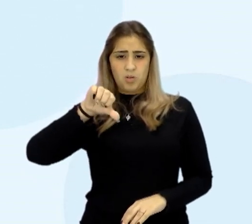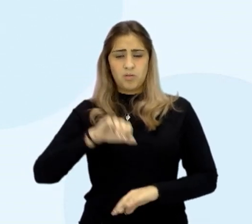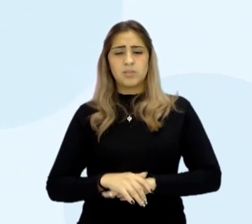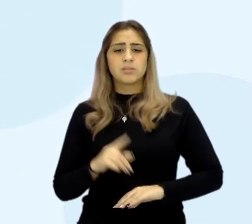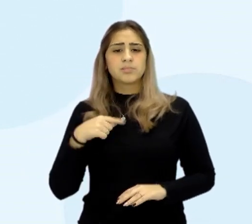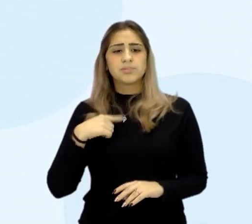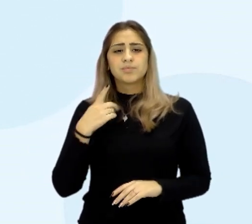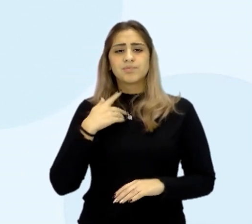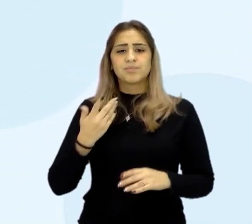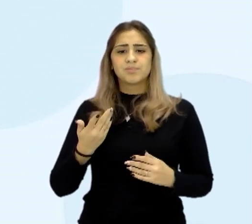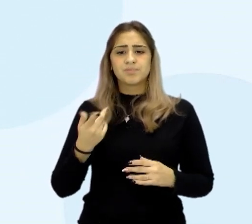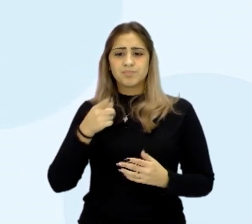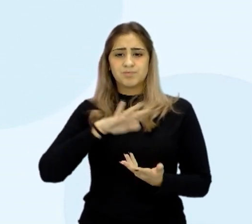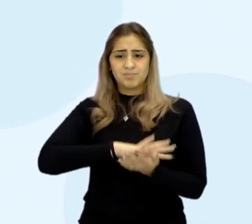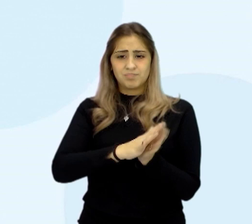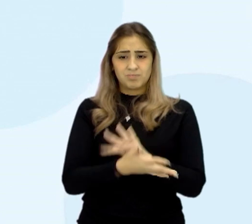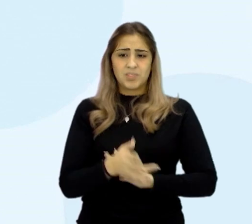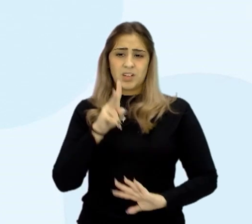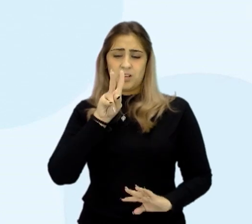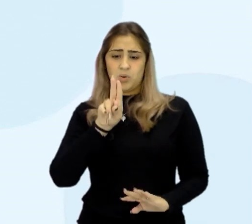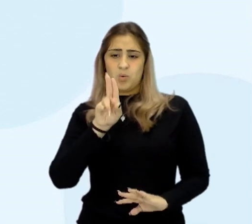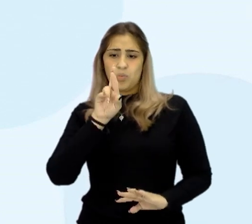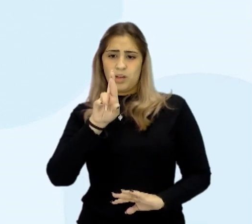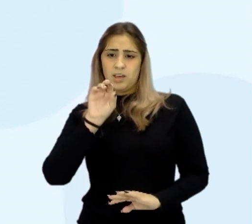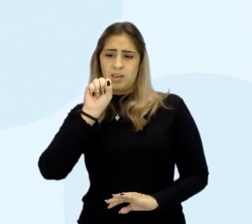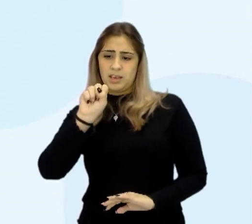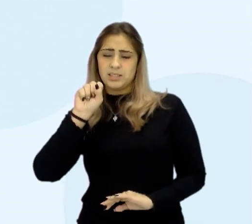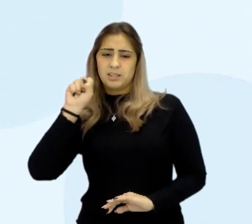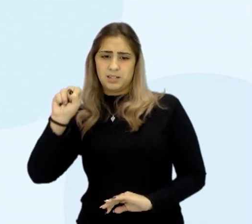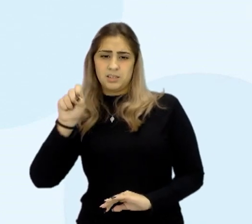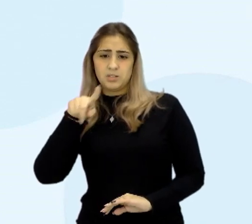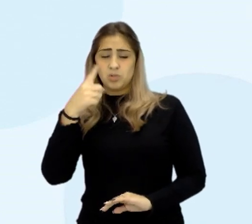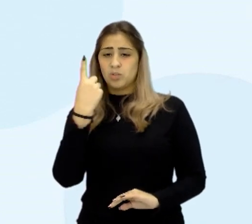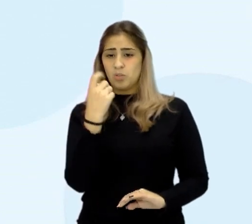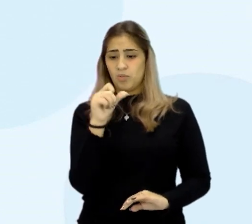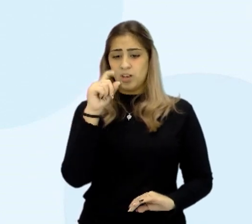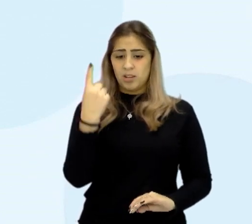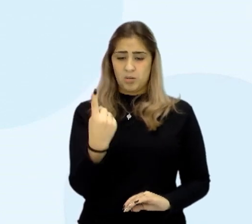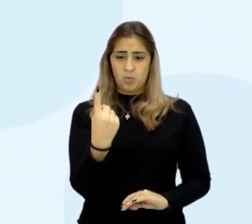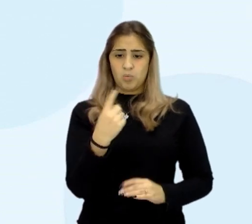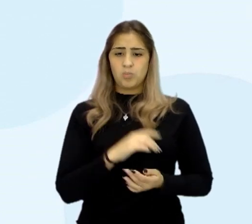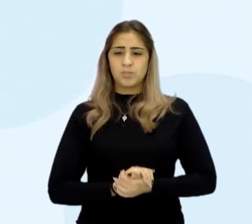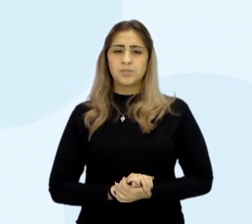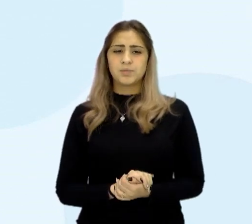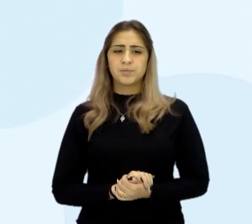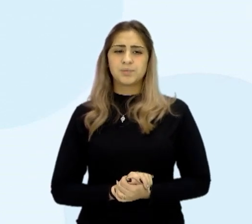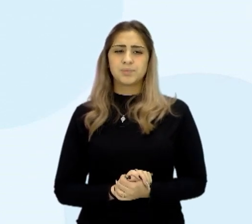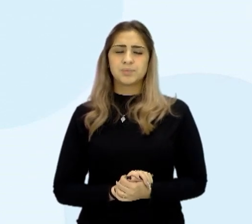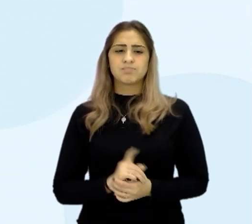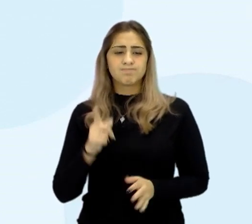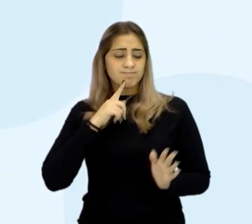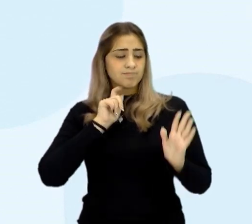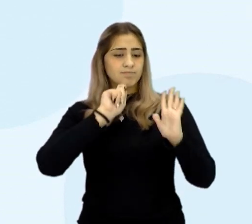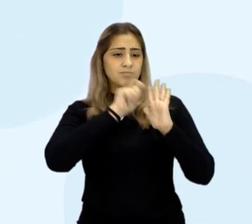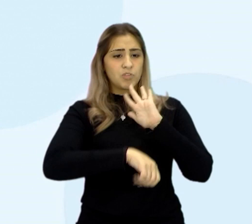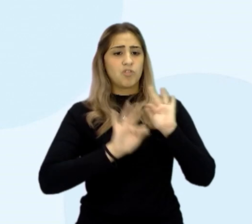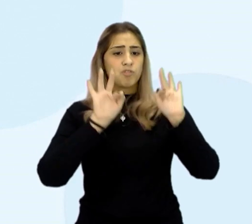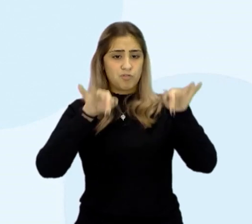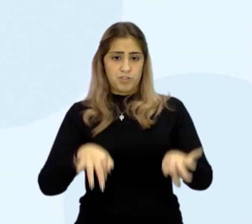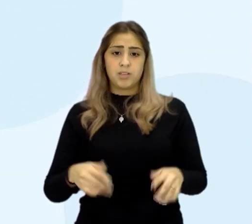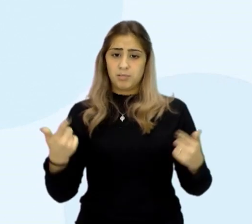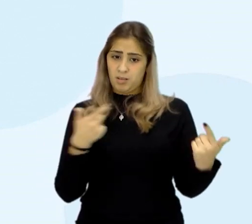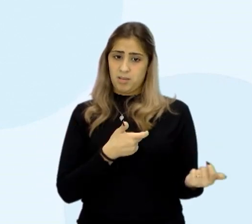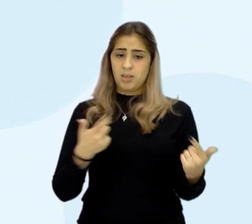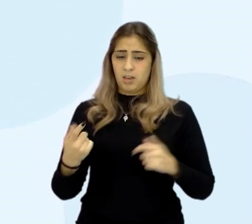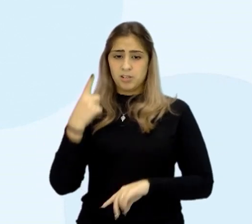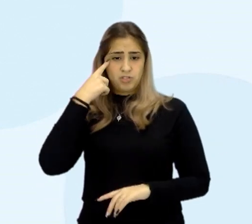e o desmantelamento da União Soviética, em 91, assinalaram o fim da Guerra Fria. Então, olha,